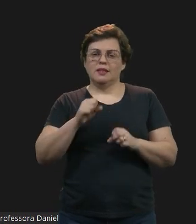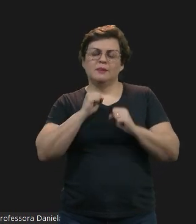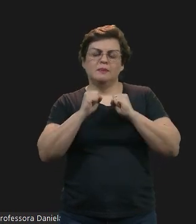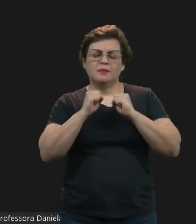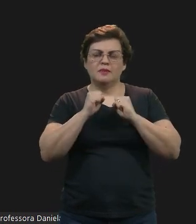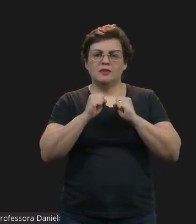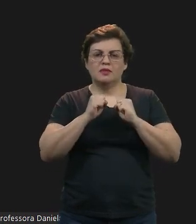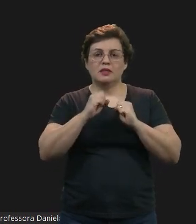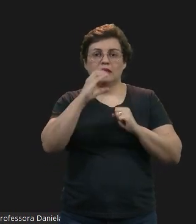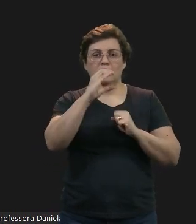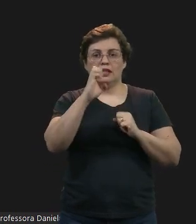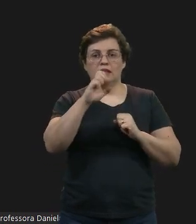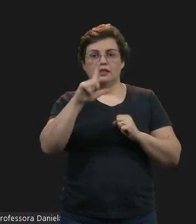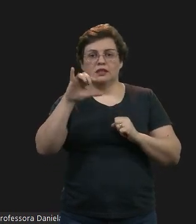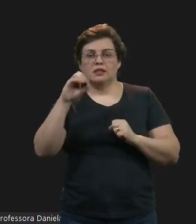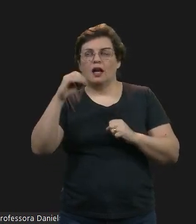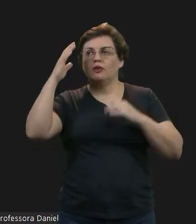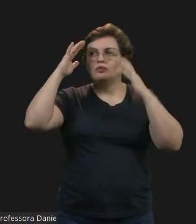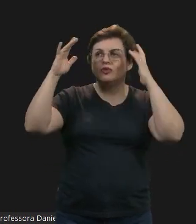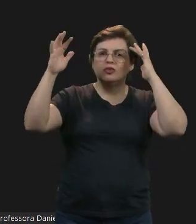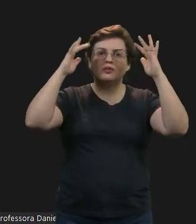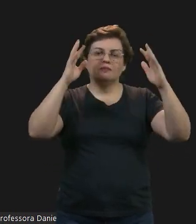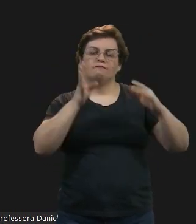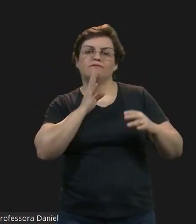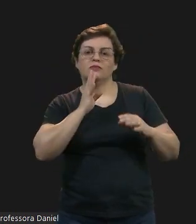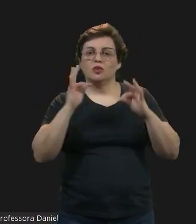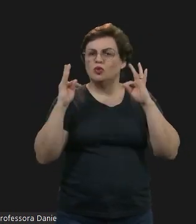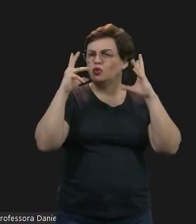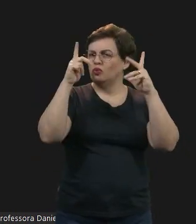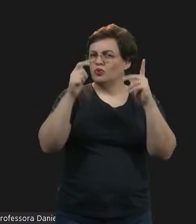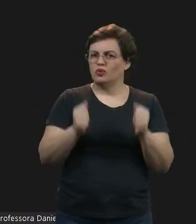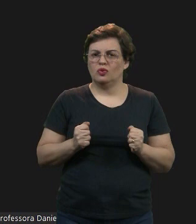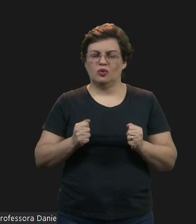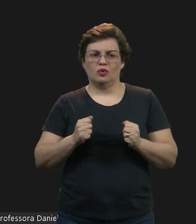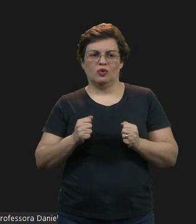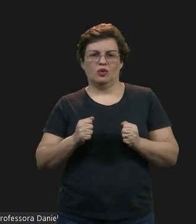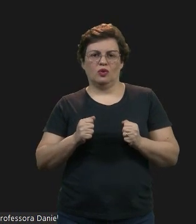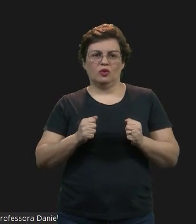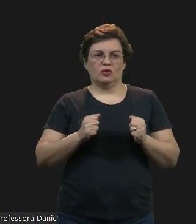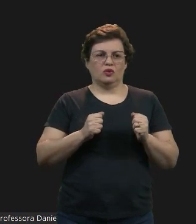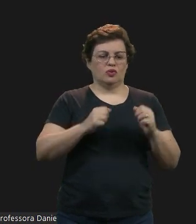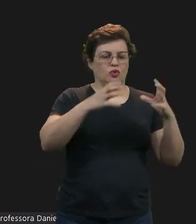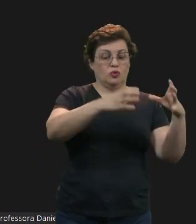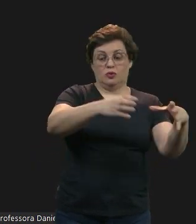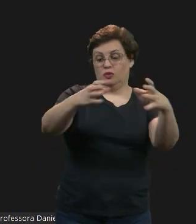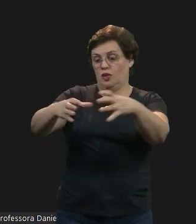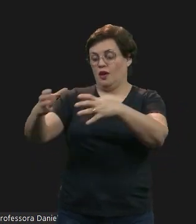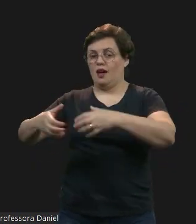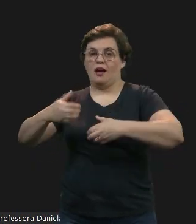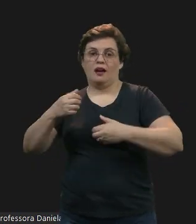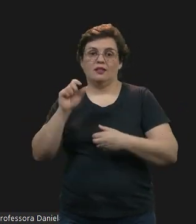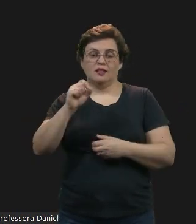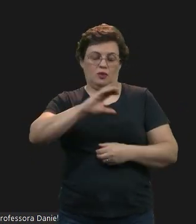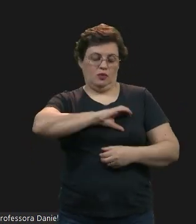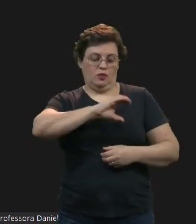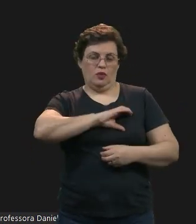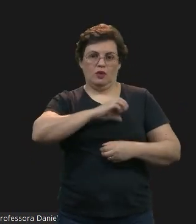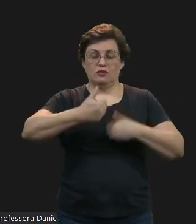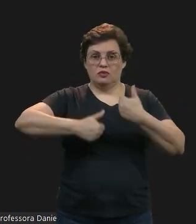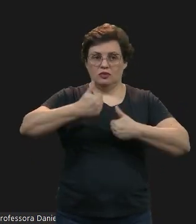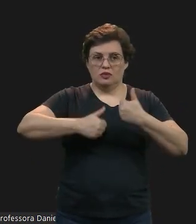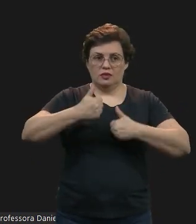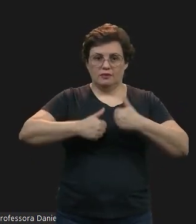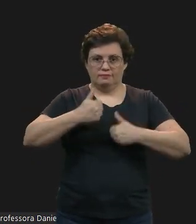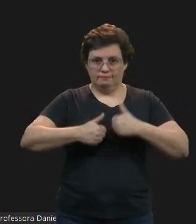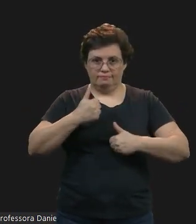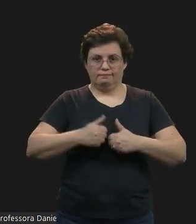também sonhava um dia conhecer todos os estádios de futebol onde Corinthians jogava. Sua paixão estendeu